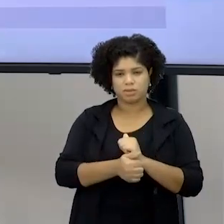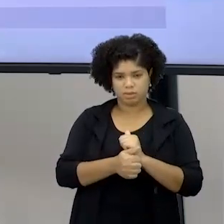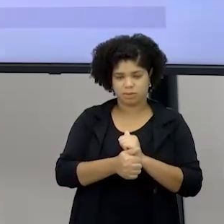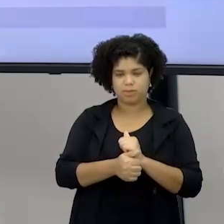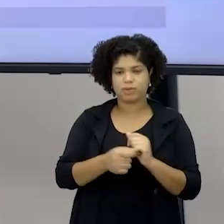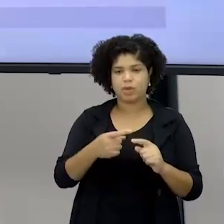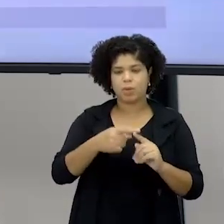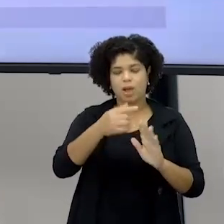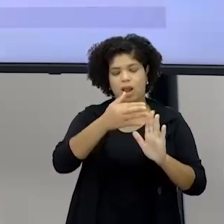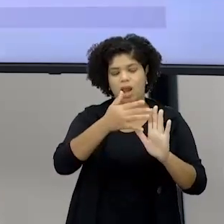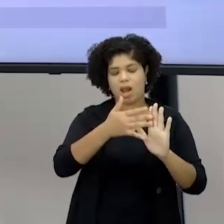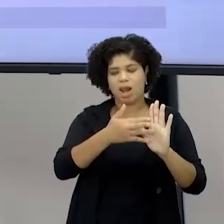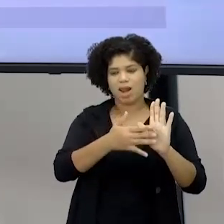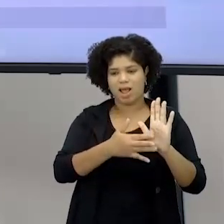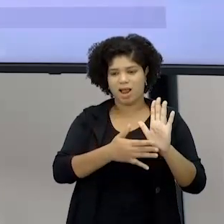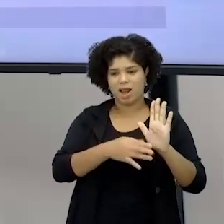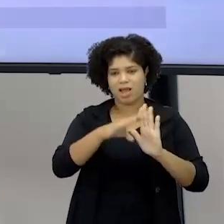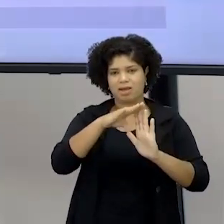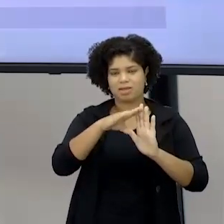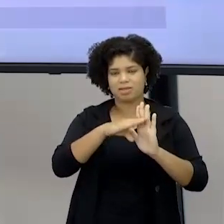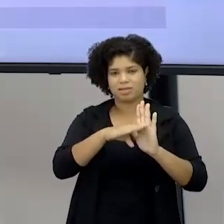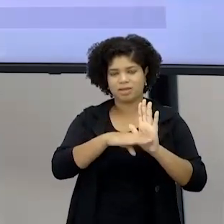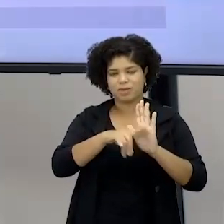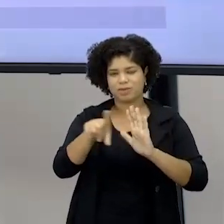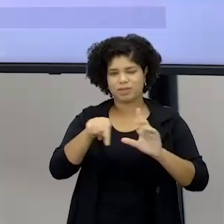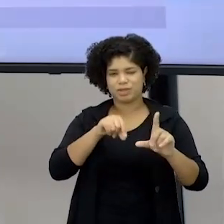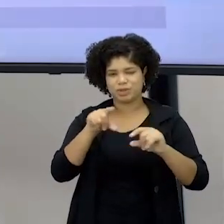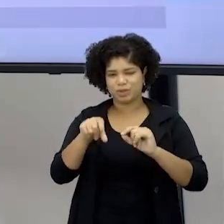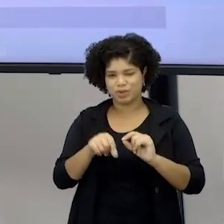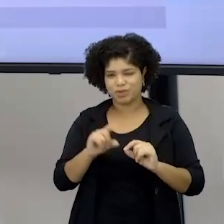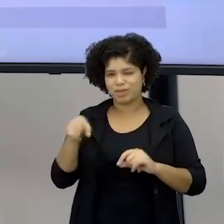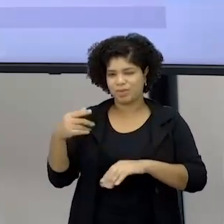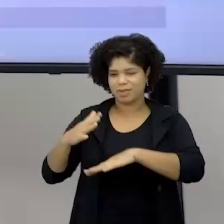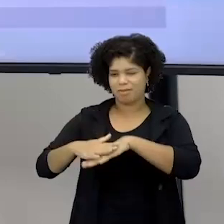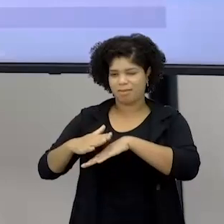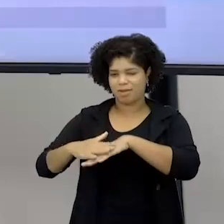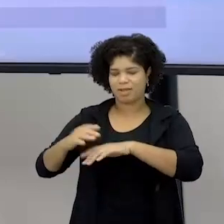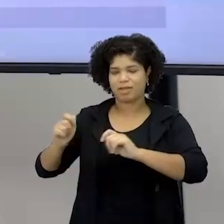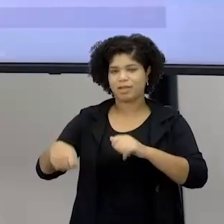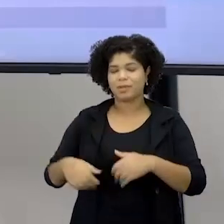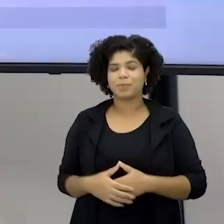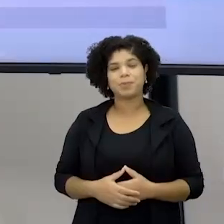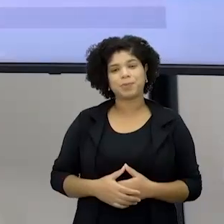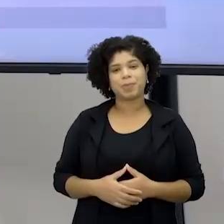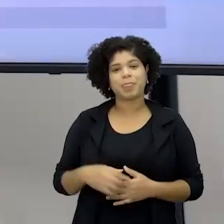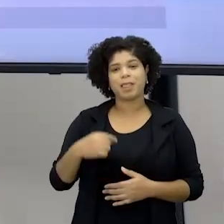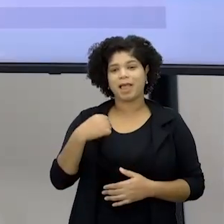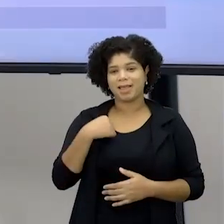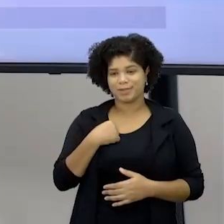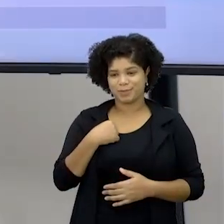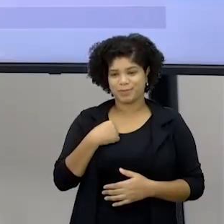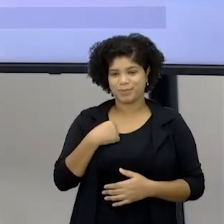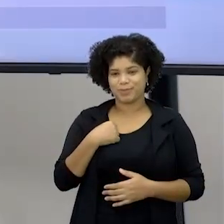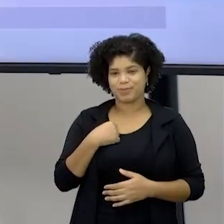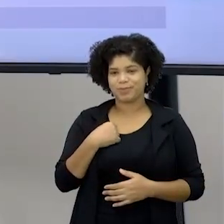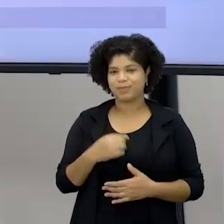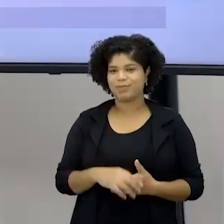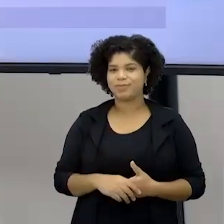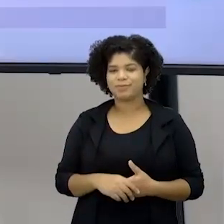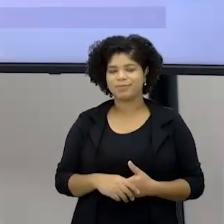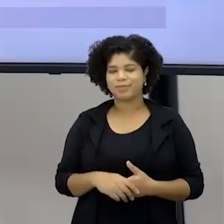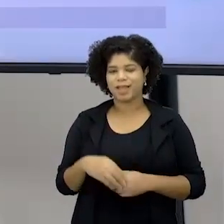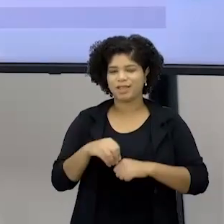meio dessa lista que vocês depois vão selecionar alguns para a prática. Eu vou dar, assim,